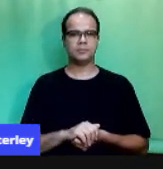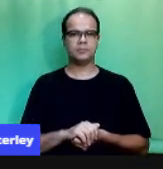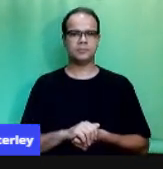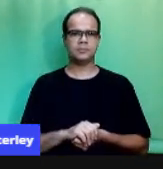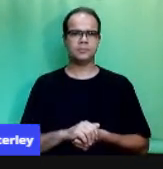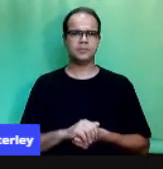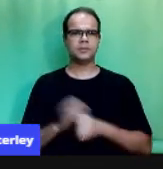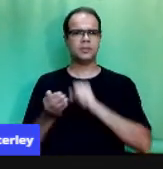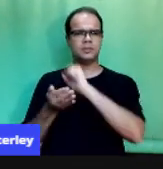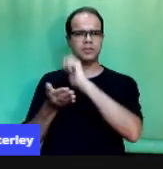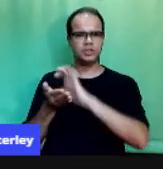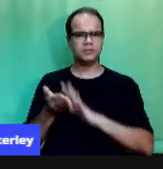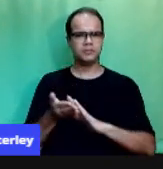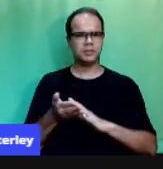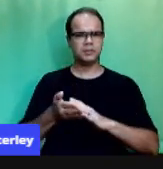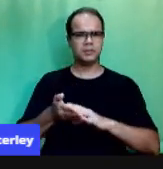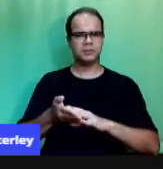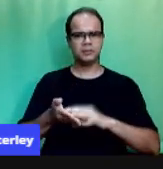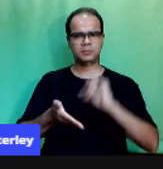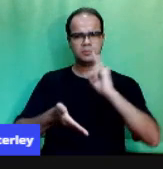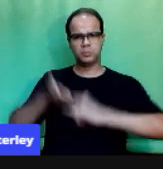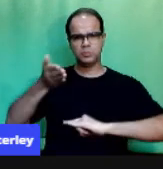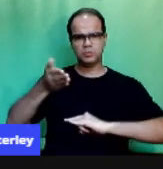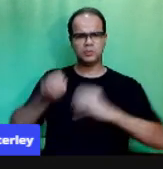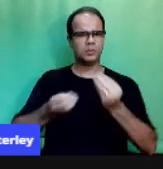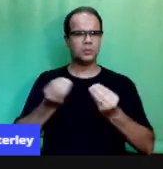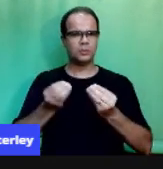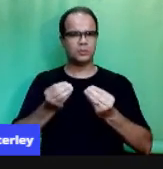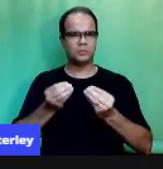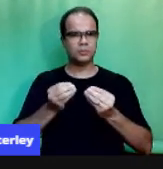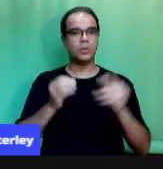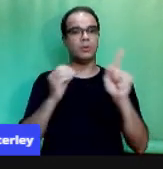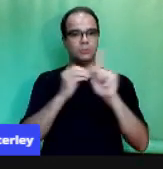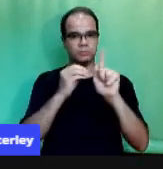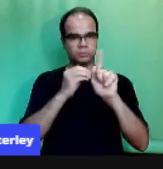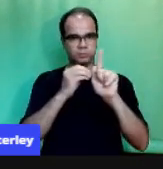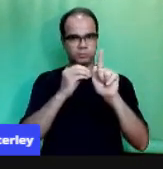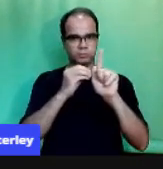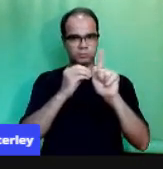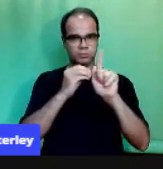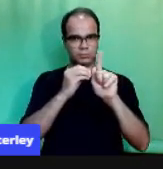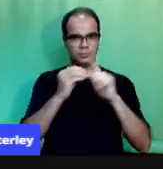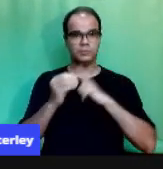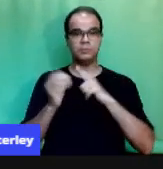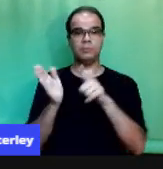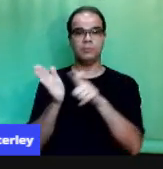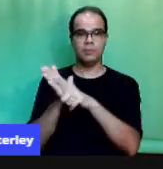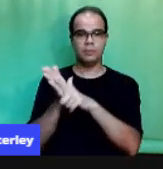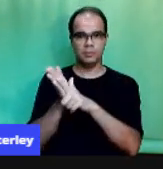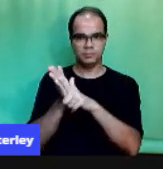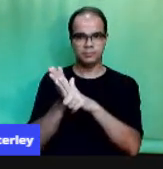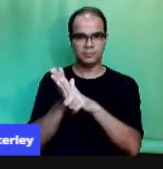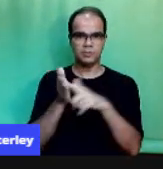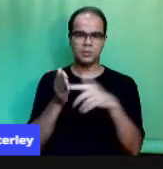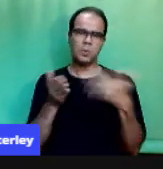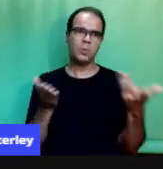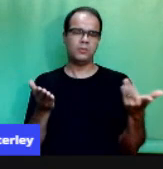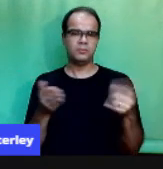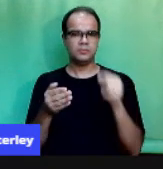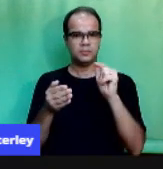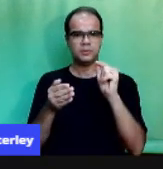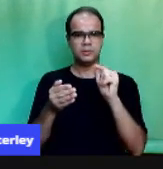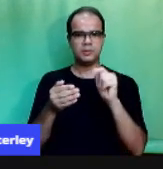Essa atividade com teste, o Google irá apresentar um formulário, ou seja, ele já